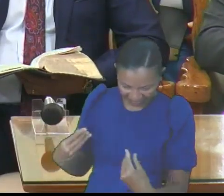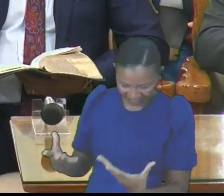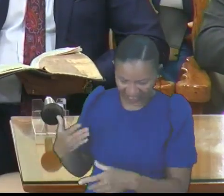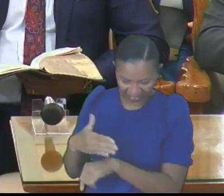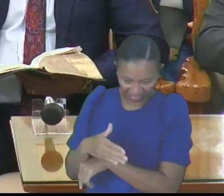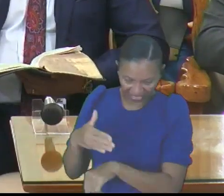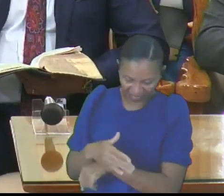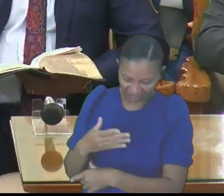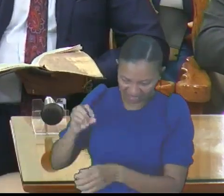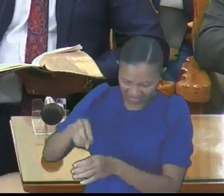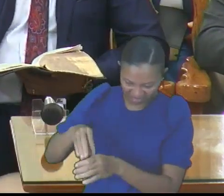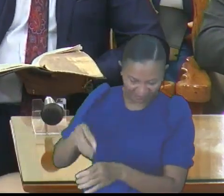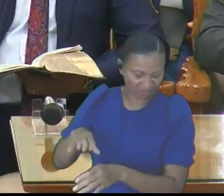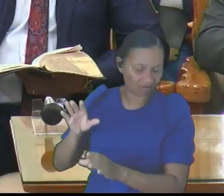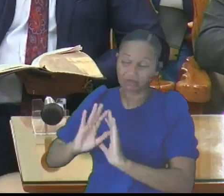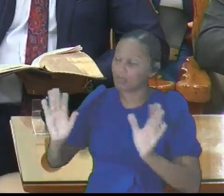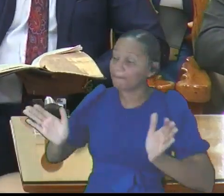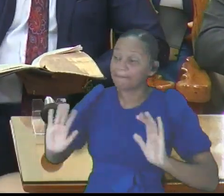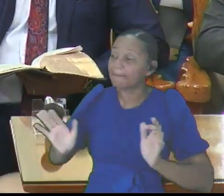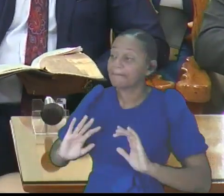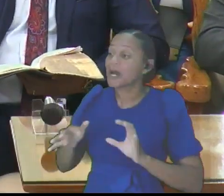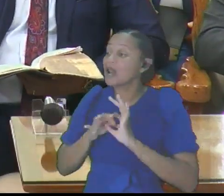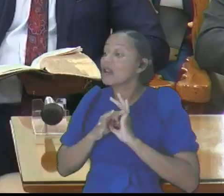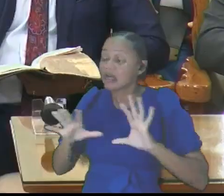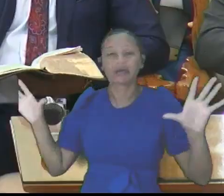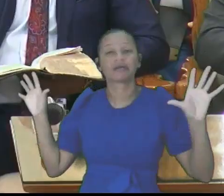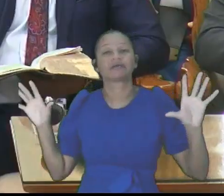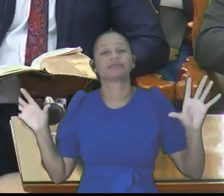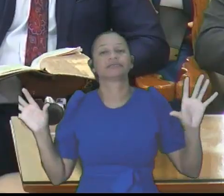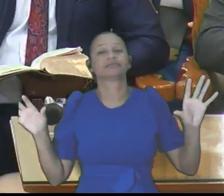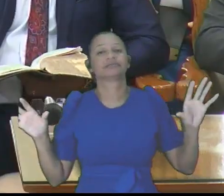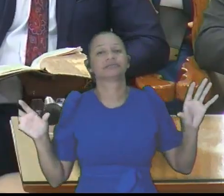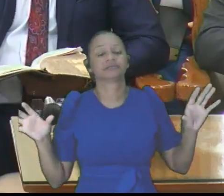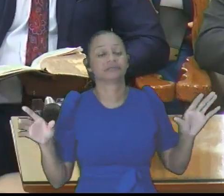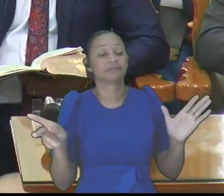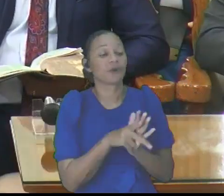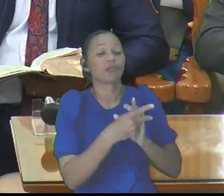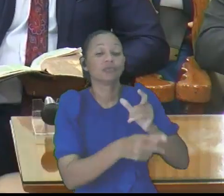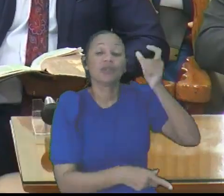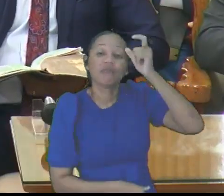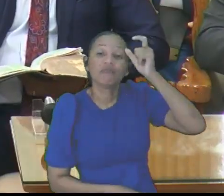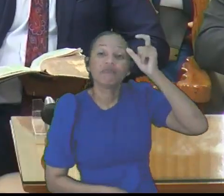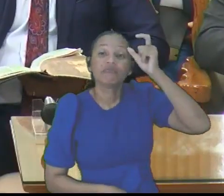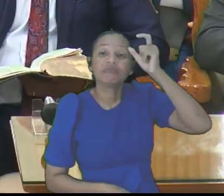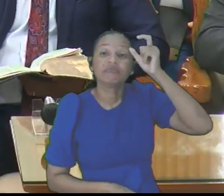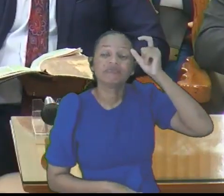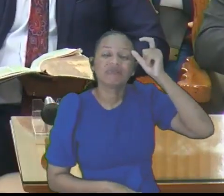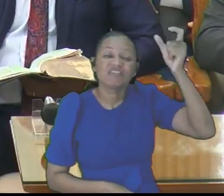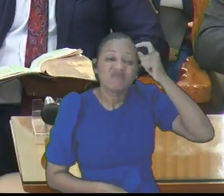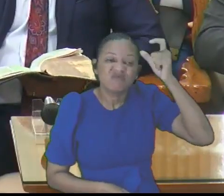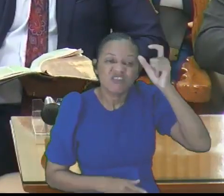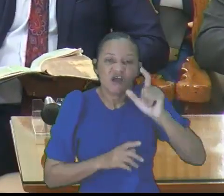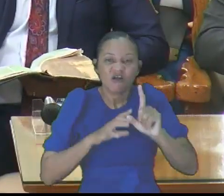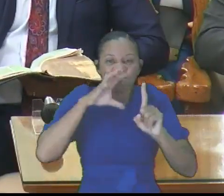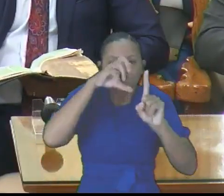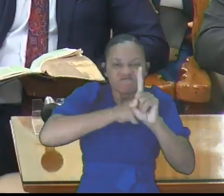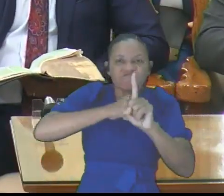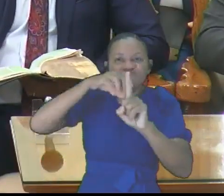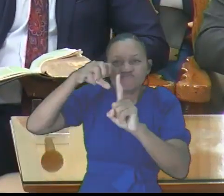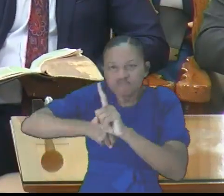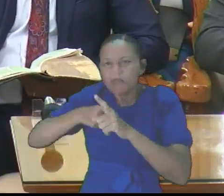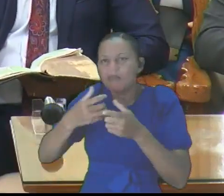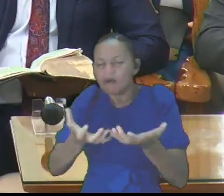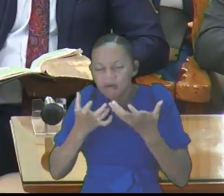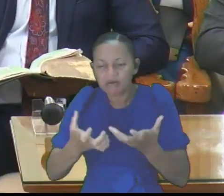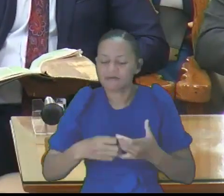não precisa de dizimar, não precisa de ofertar, tu pode viver livre. É diabo, é demônio que quer acabar com a sua